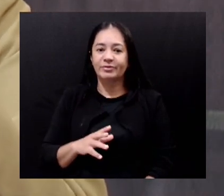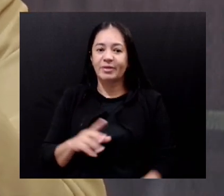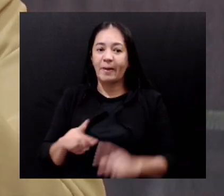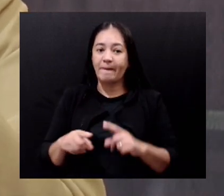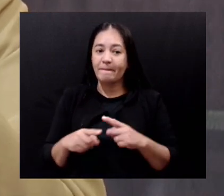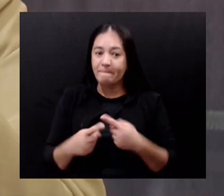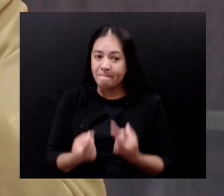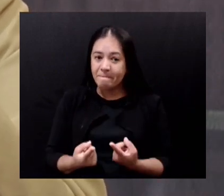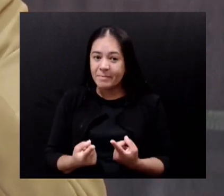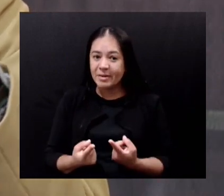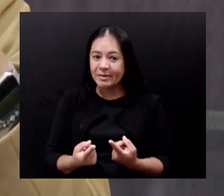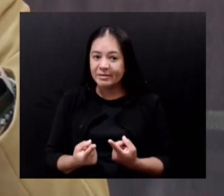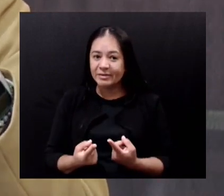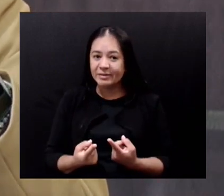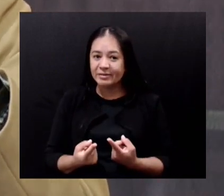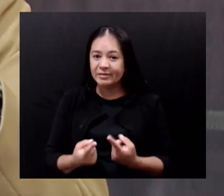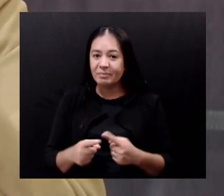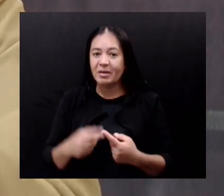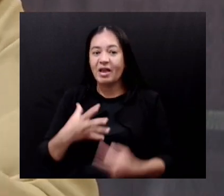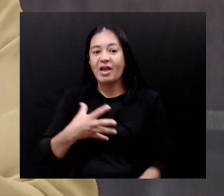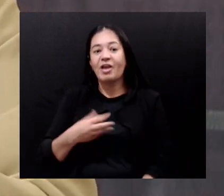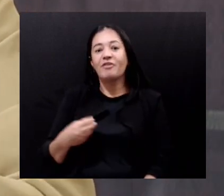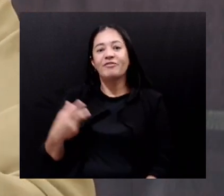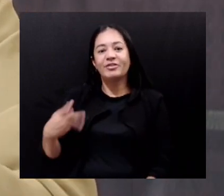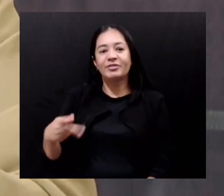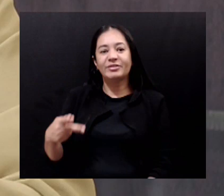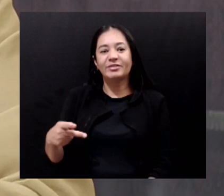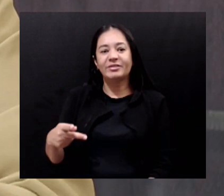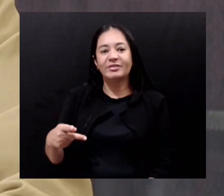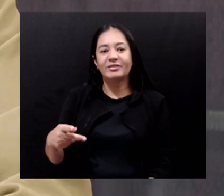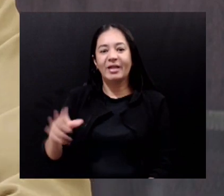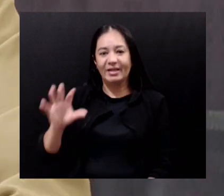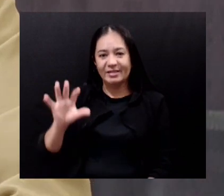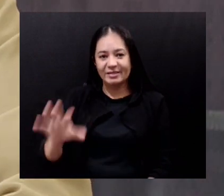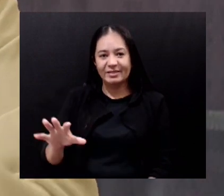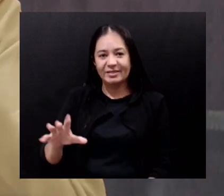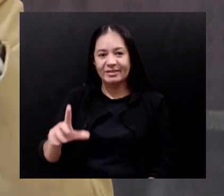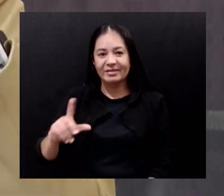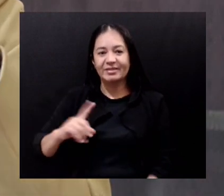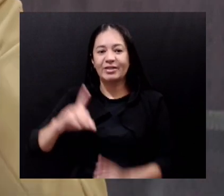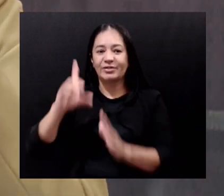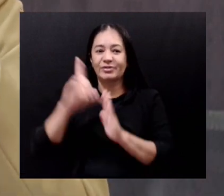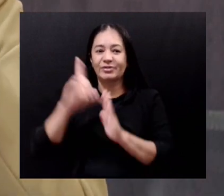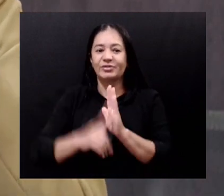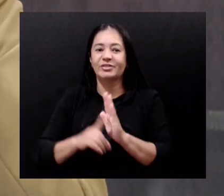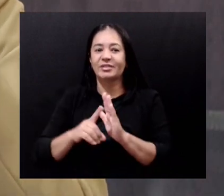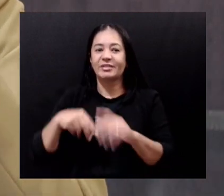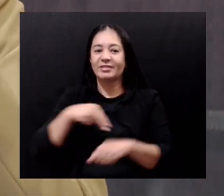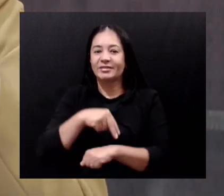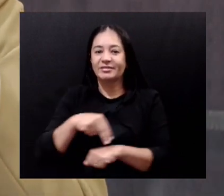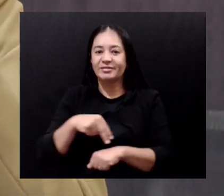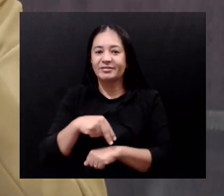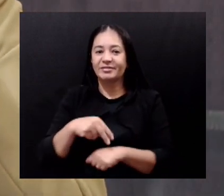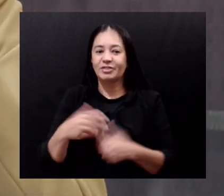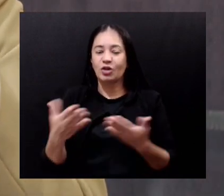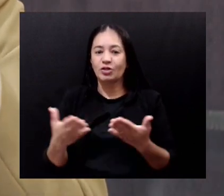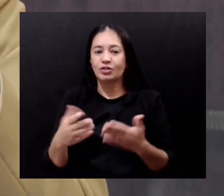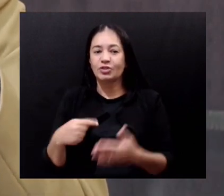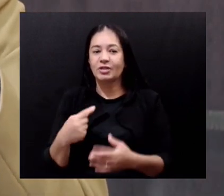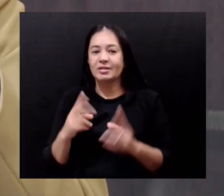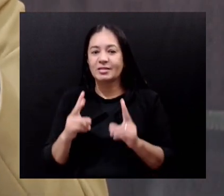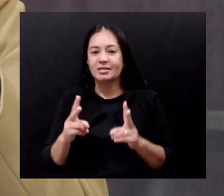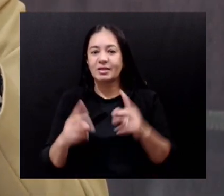ele vai ser filho de português. E aí sim existe o direito à nacionalidade. Então, a gente sempre tem que pensar: pulou uma